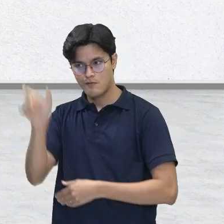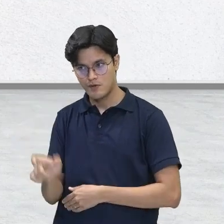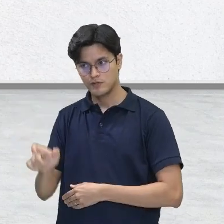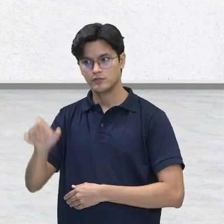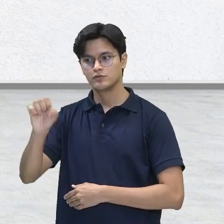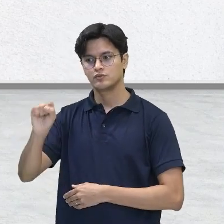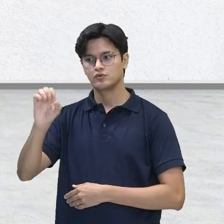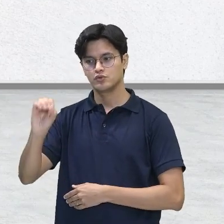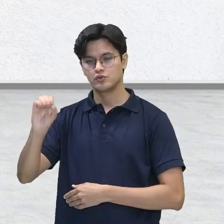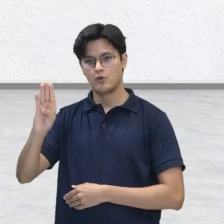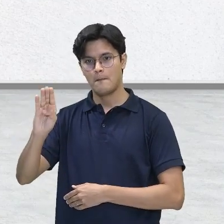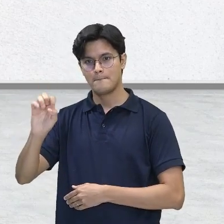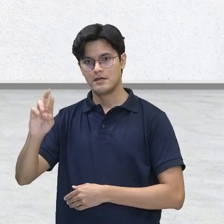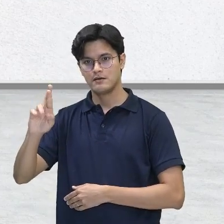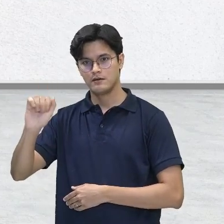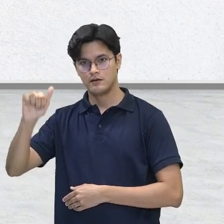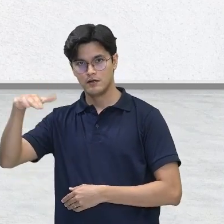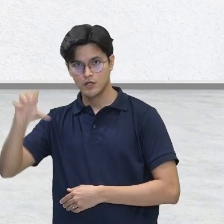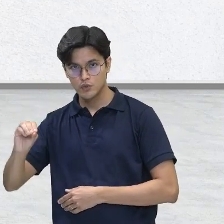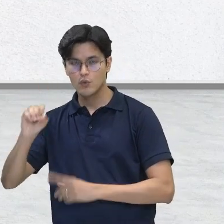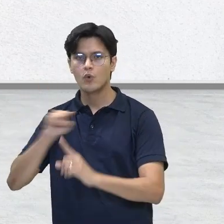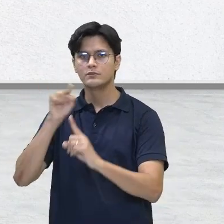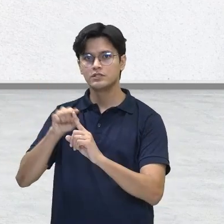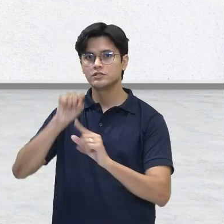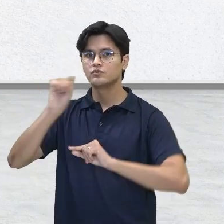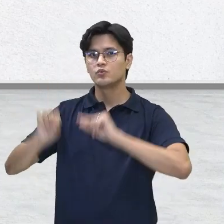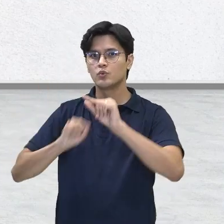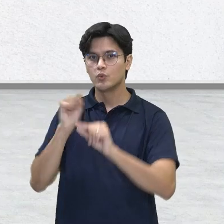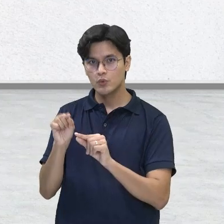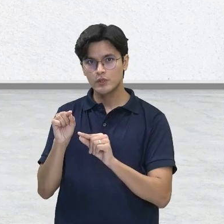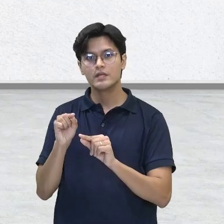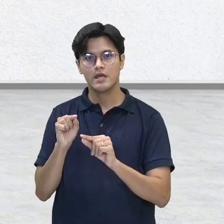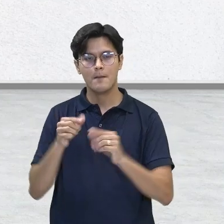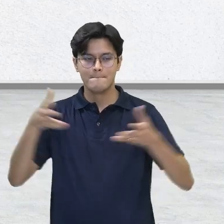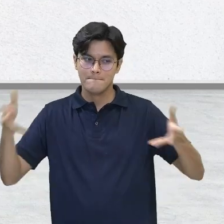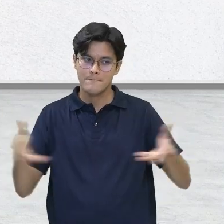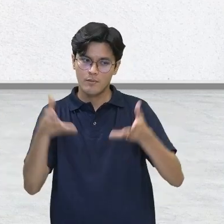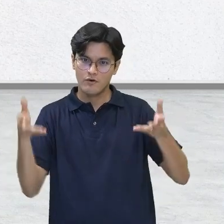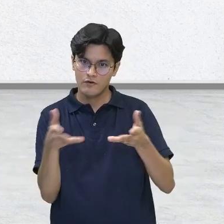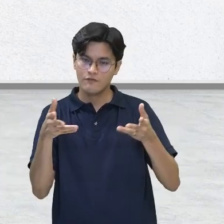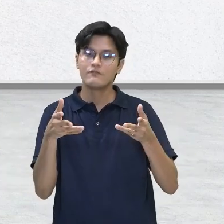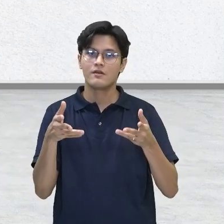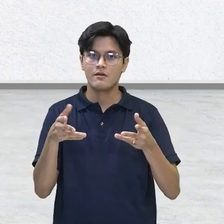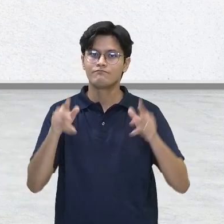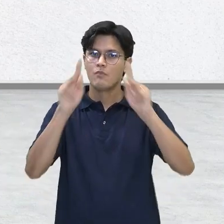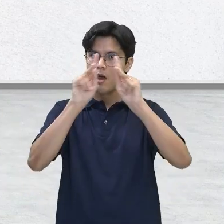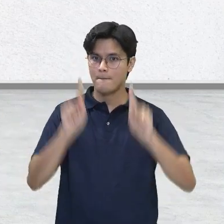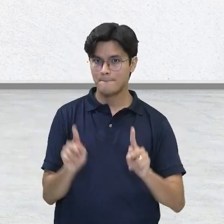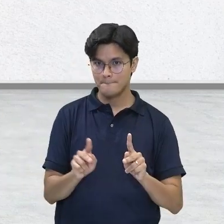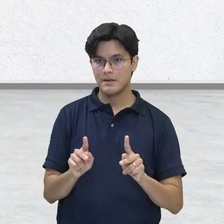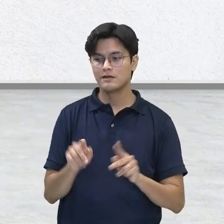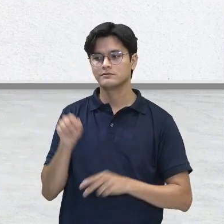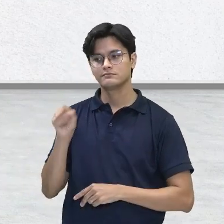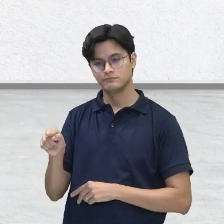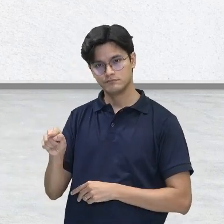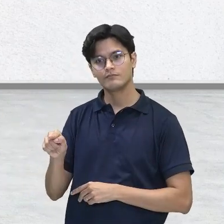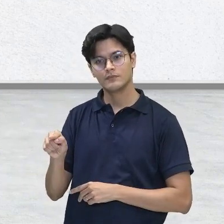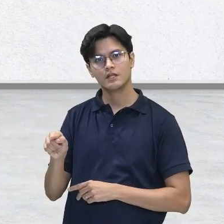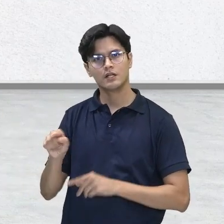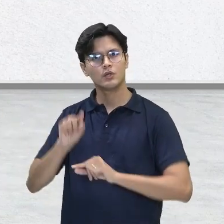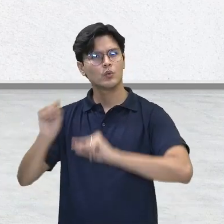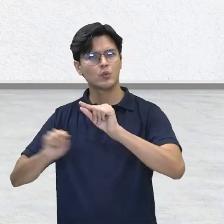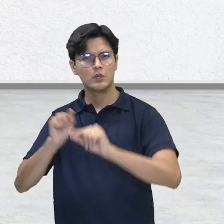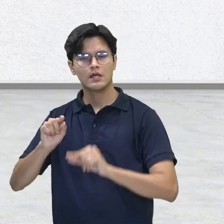vão delegar a essa pessoa, que ele chama de Leviatã, desse ser, né, que ele chama de Leviatã. Leviatã é um